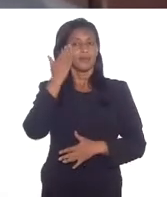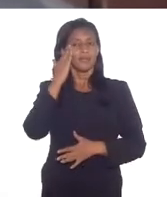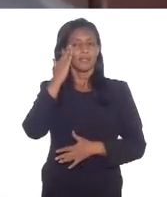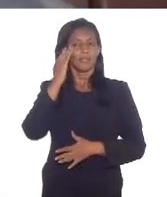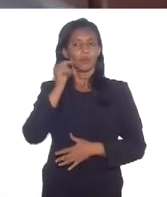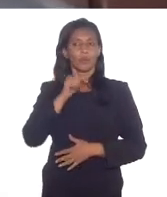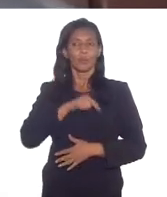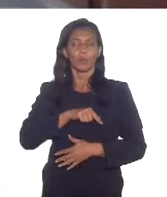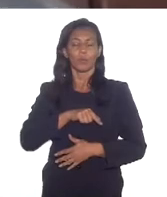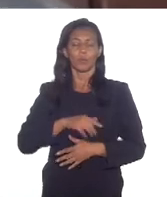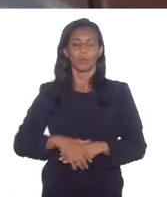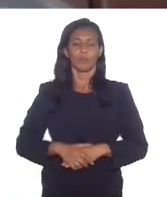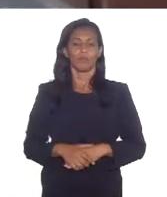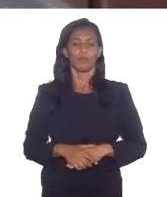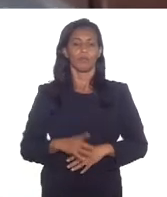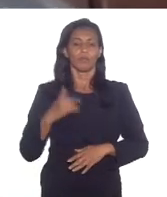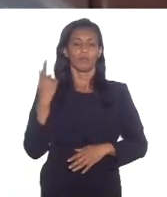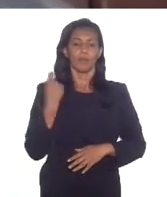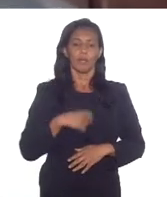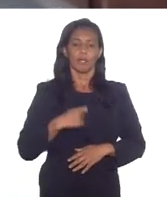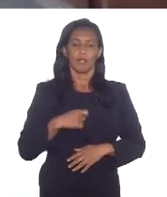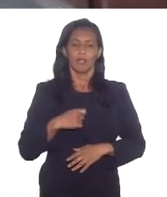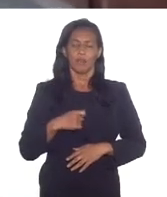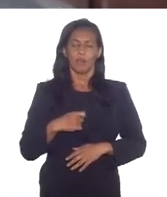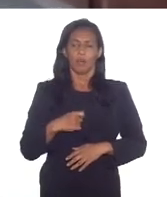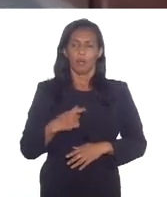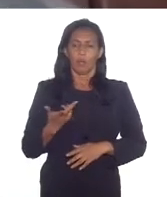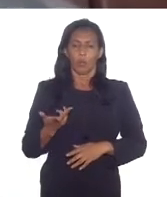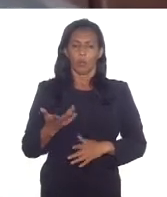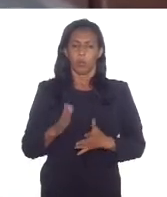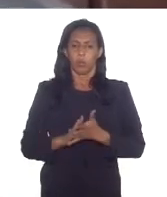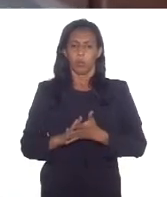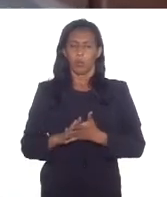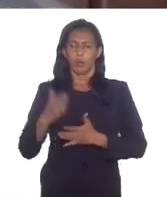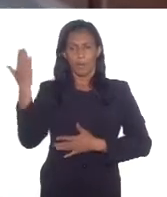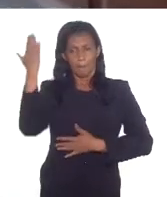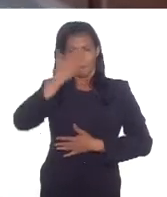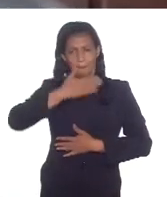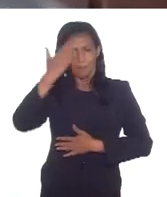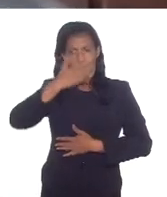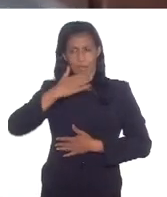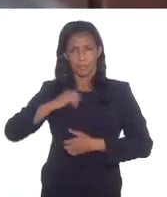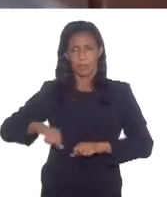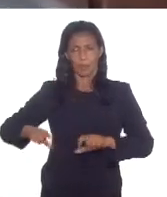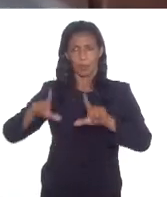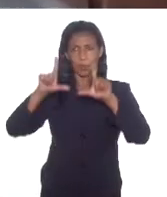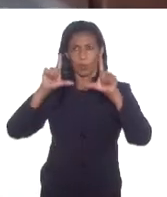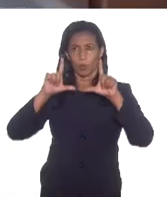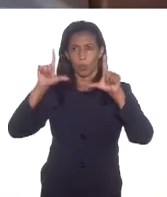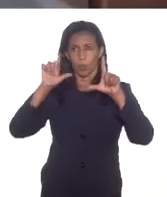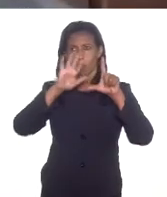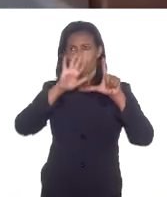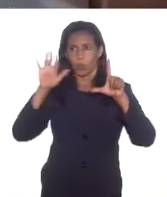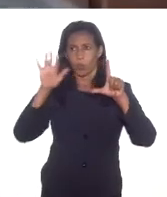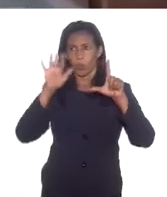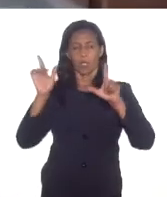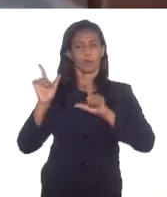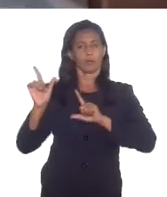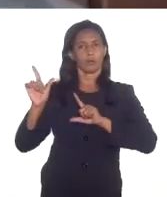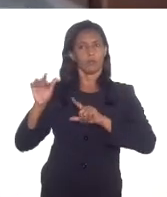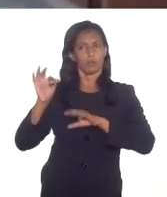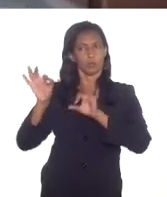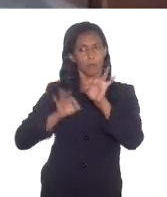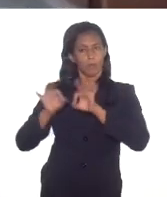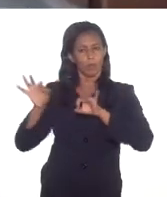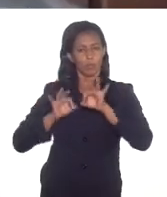ali que havia uma espécie de assodamento na apresentação desse projeto já essa semana, e que